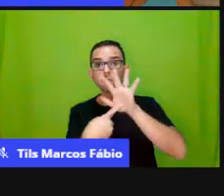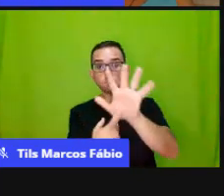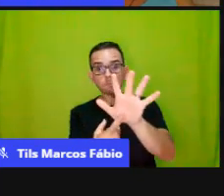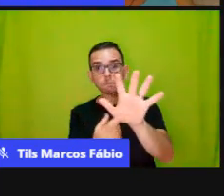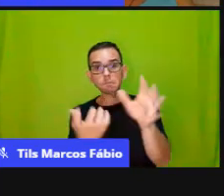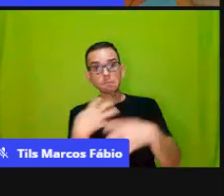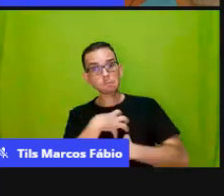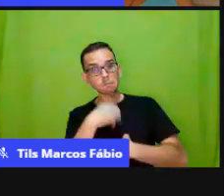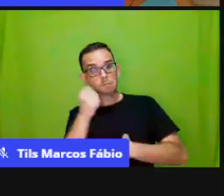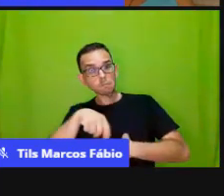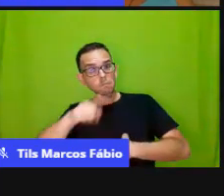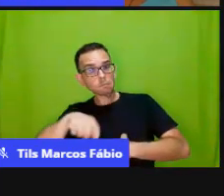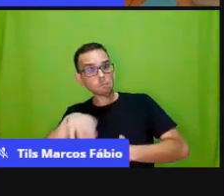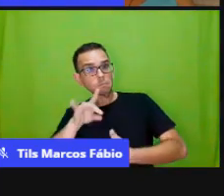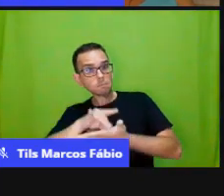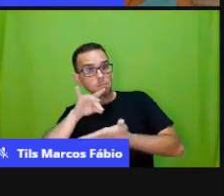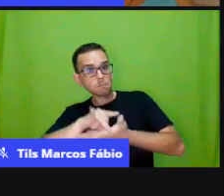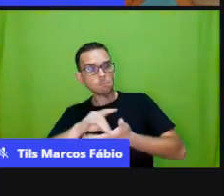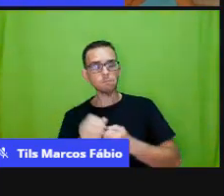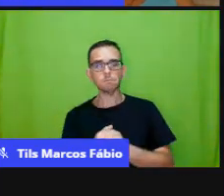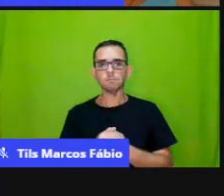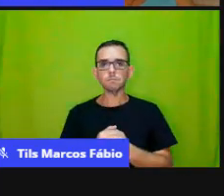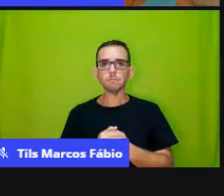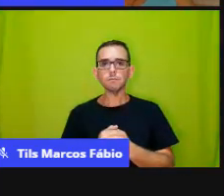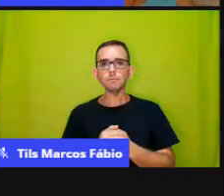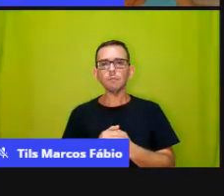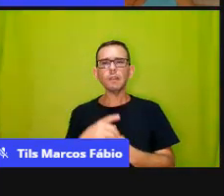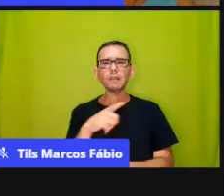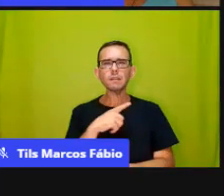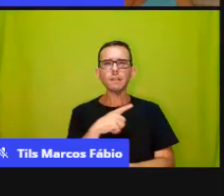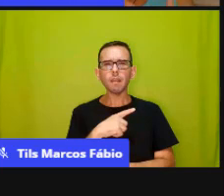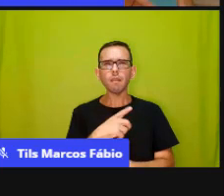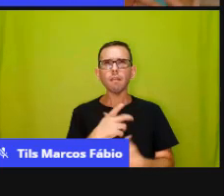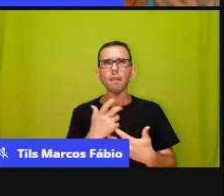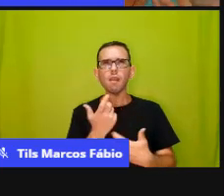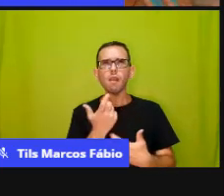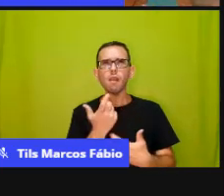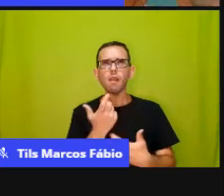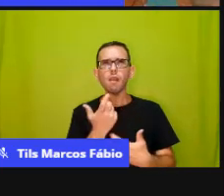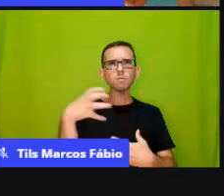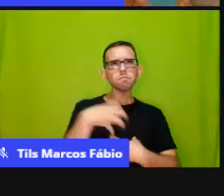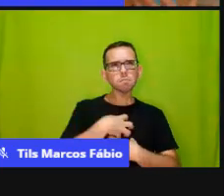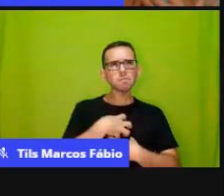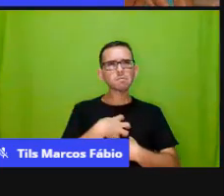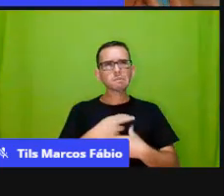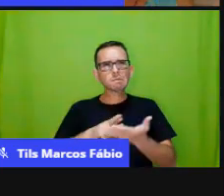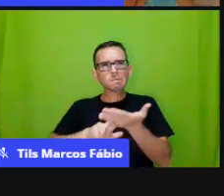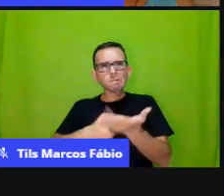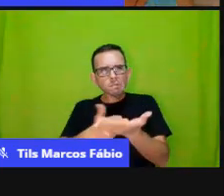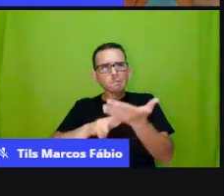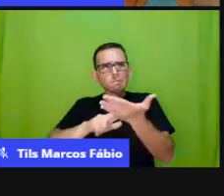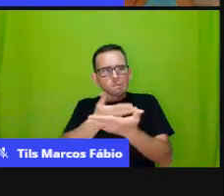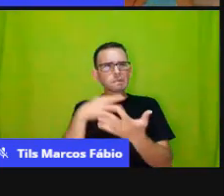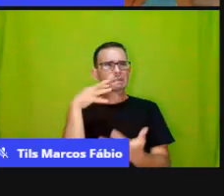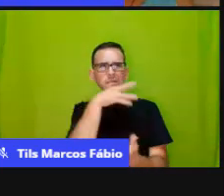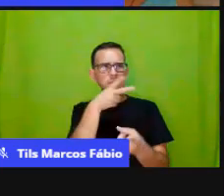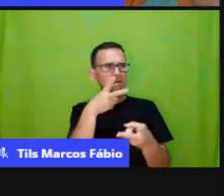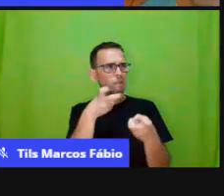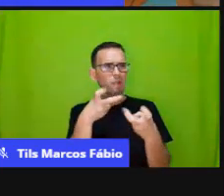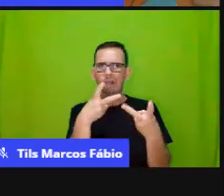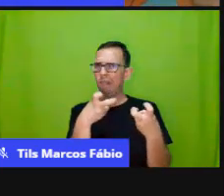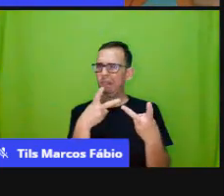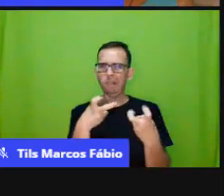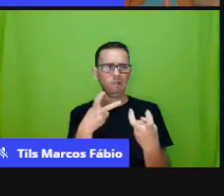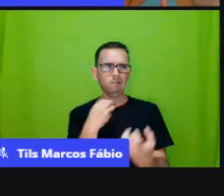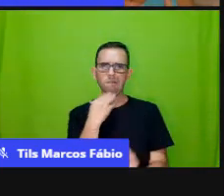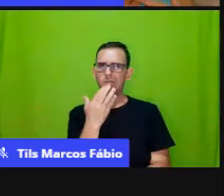disso e ter até outros estados desconfortáveis, né? Percepções desconfortáveis do ponto